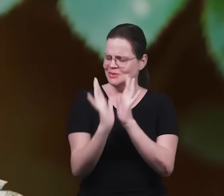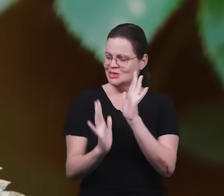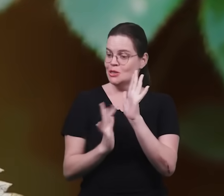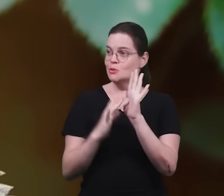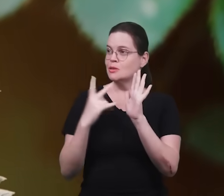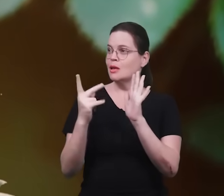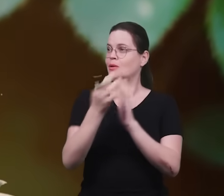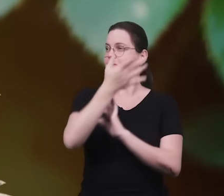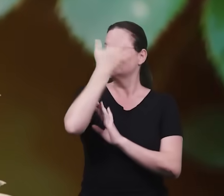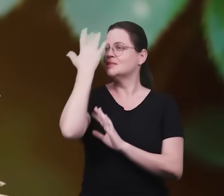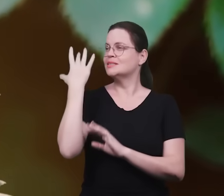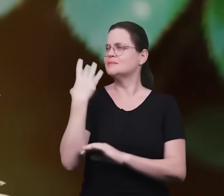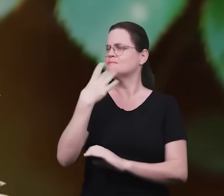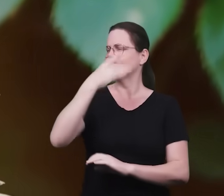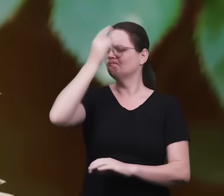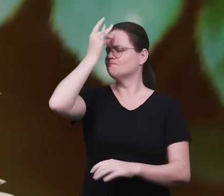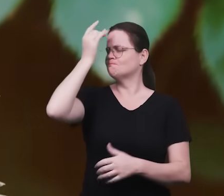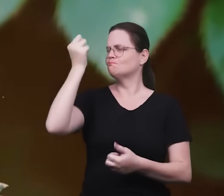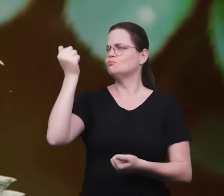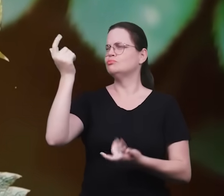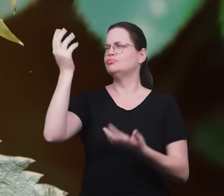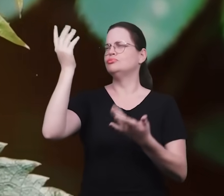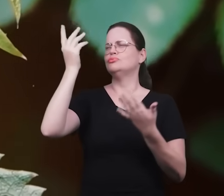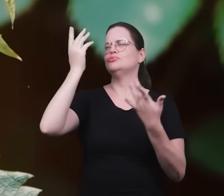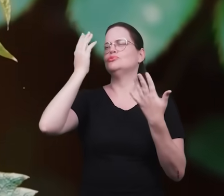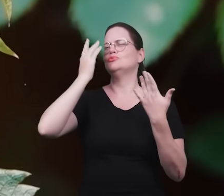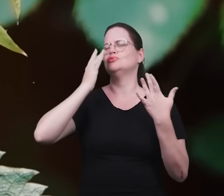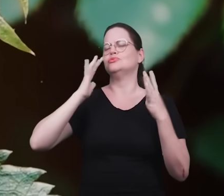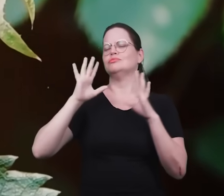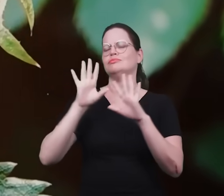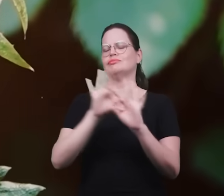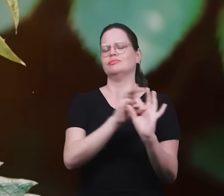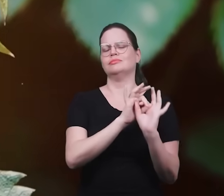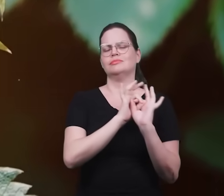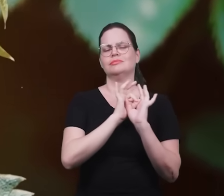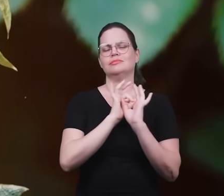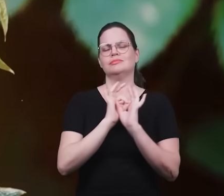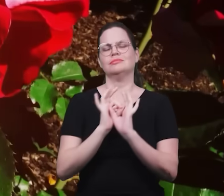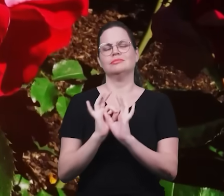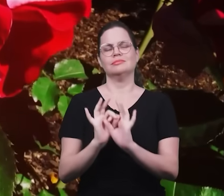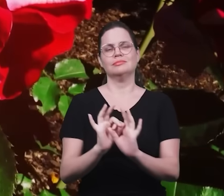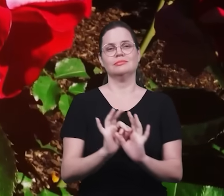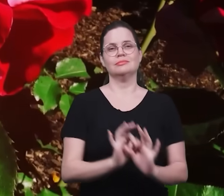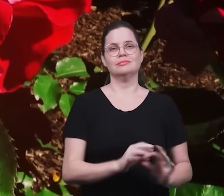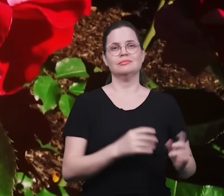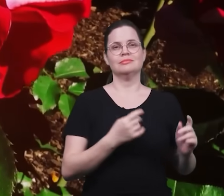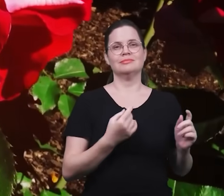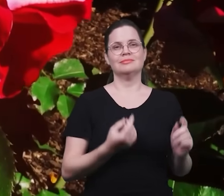Derrama do Teu sangue sobre mim.